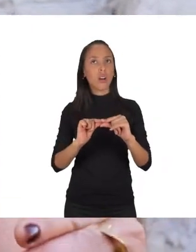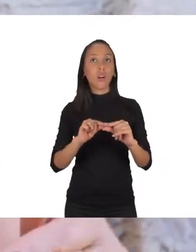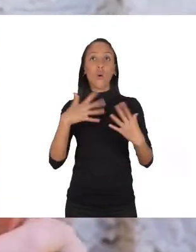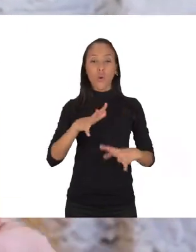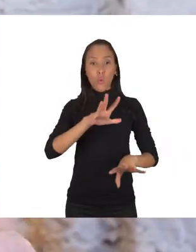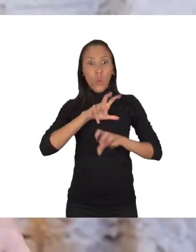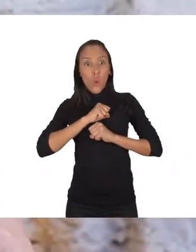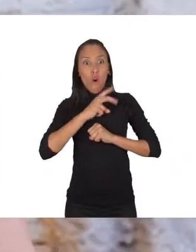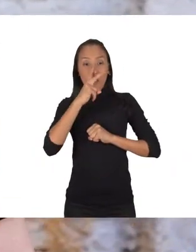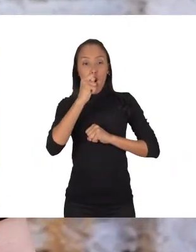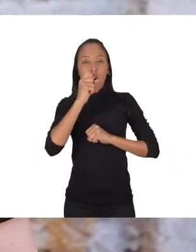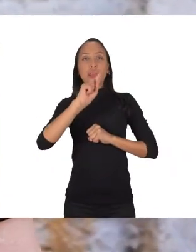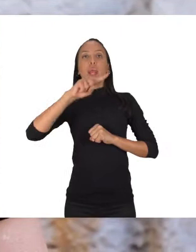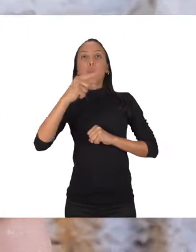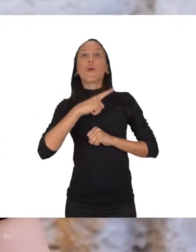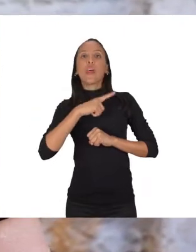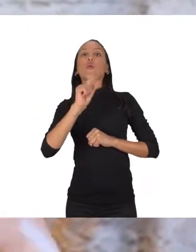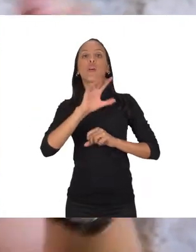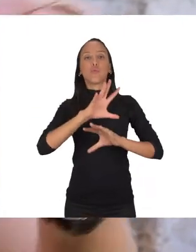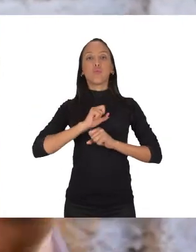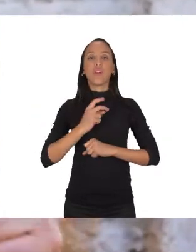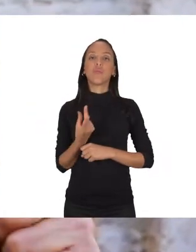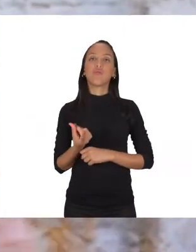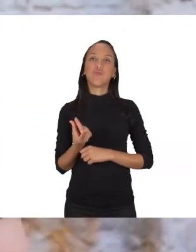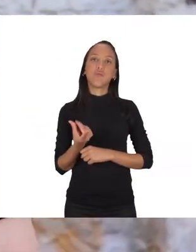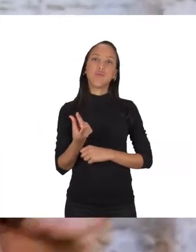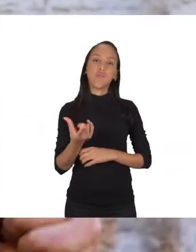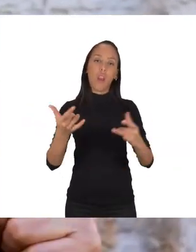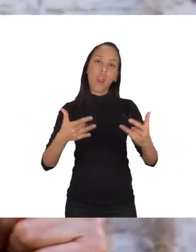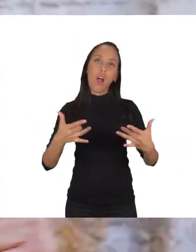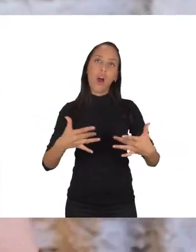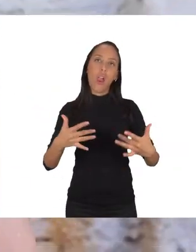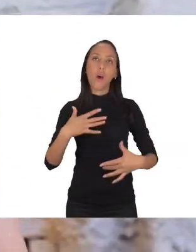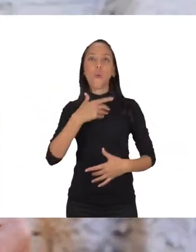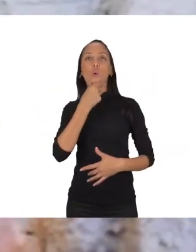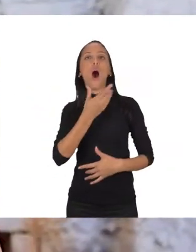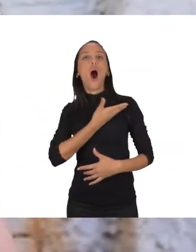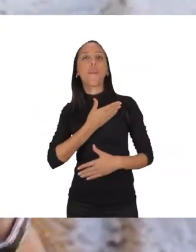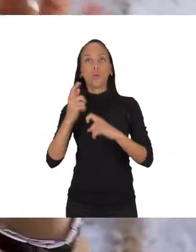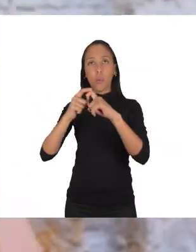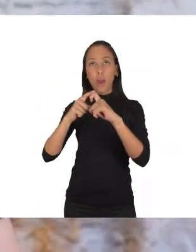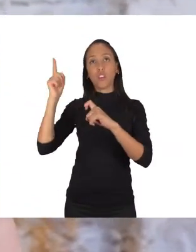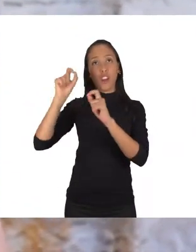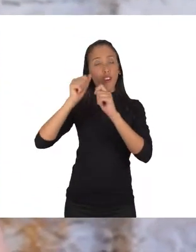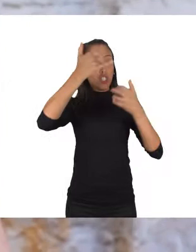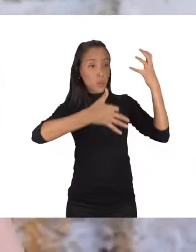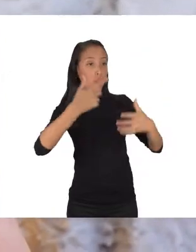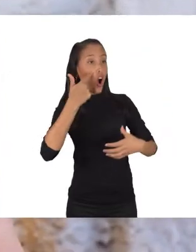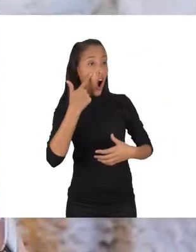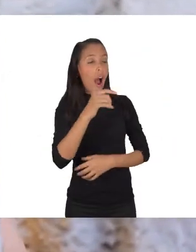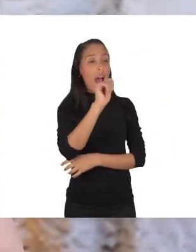aguda, ele vai para uma intoxicação crônica, né? Como diz um amigo meu que é médico, ele explica assim para os agricultores: o agrotóxico